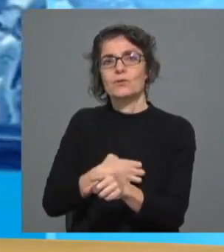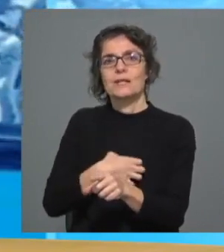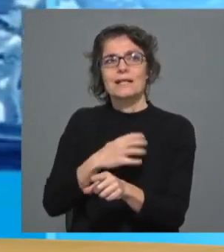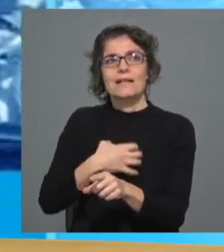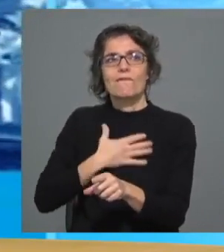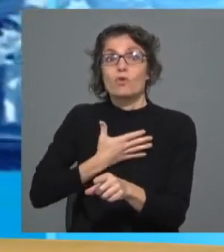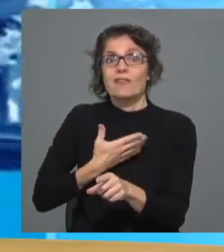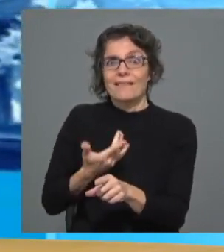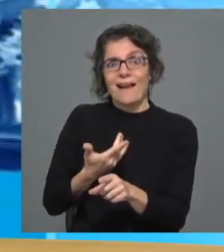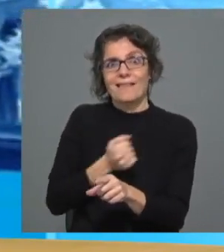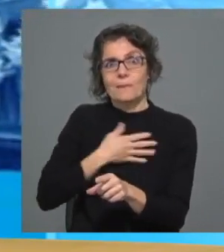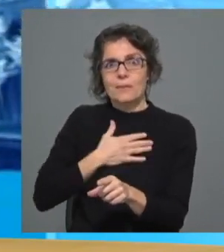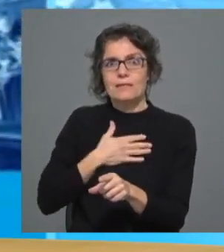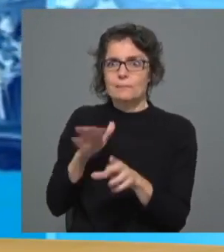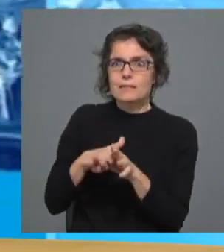motivado e